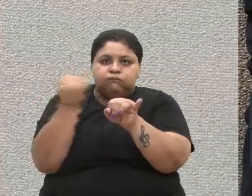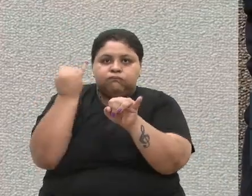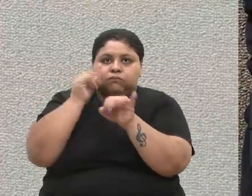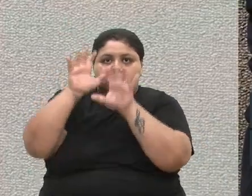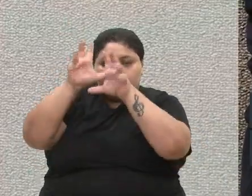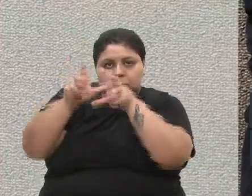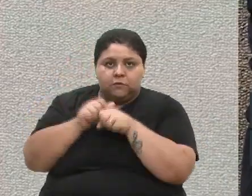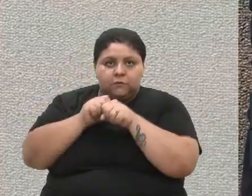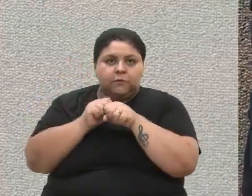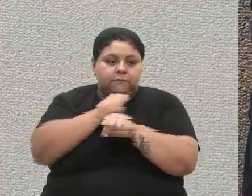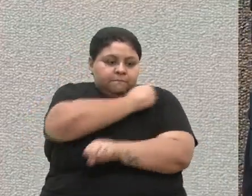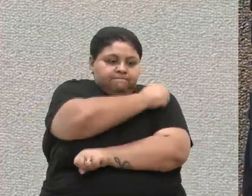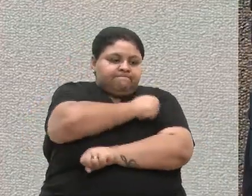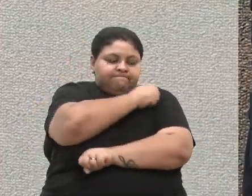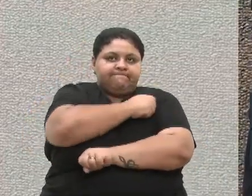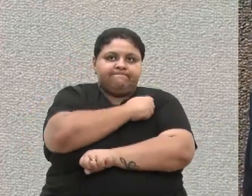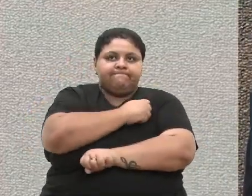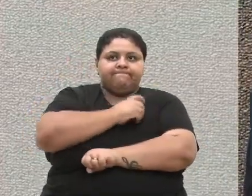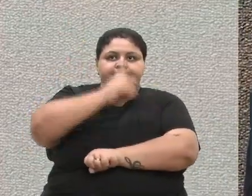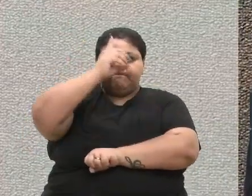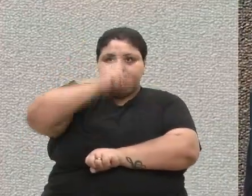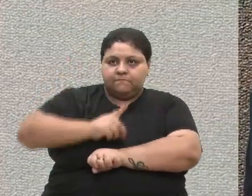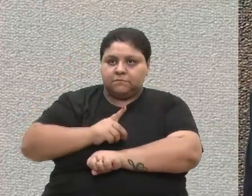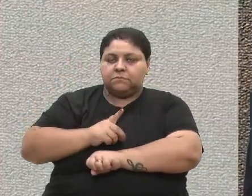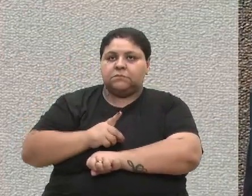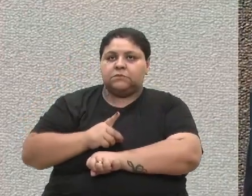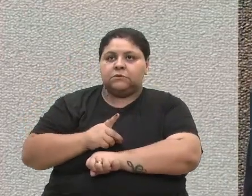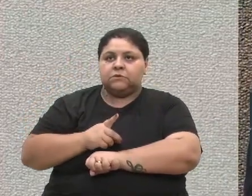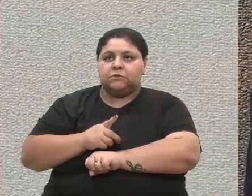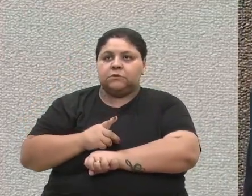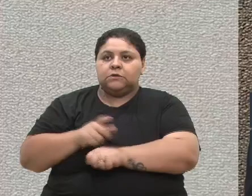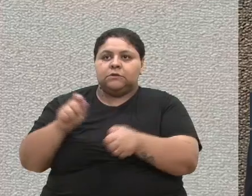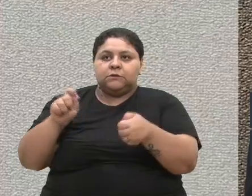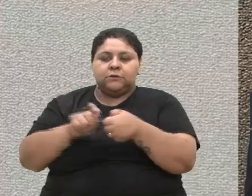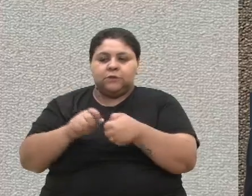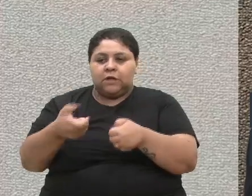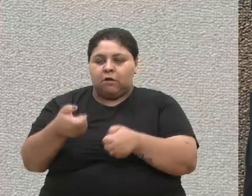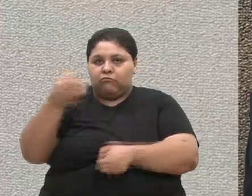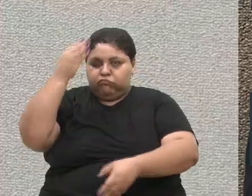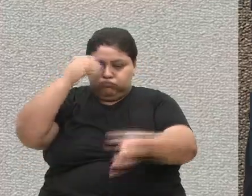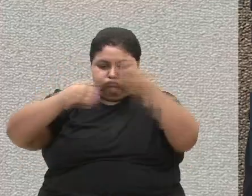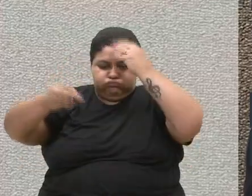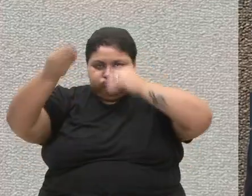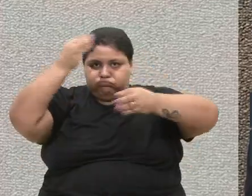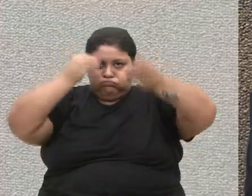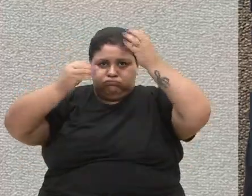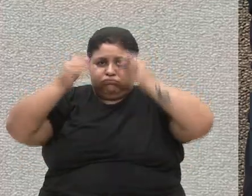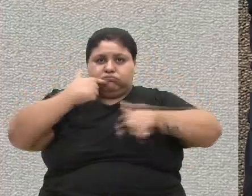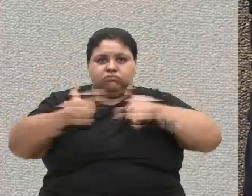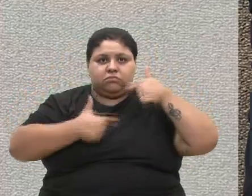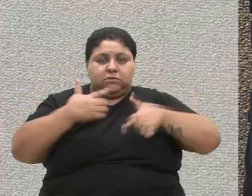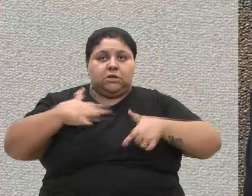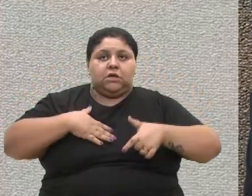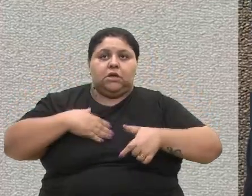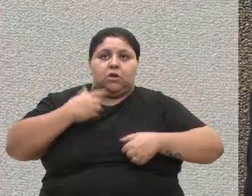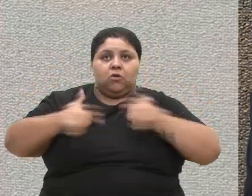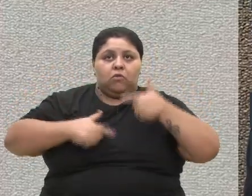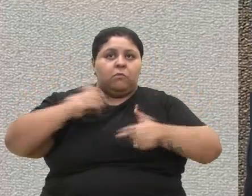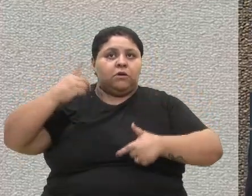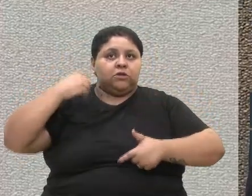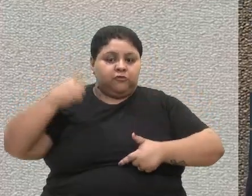os estudantes de Direito também que já vão se apropriando desses conhecimentos, né, que vão atuar. Eu, como advogado trabalhista